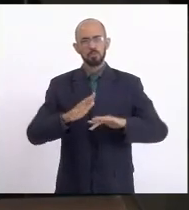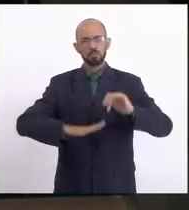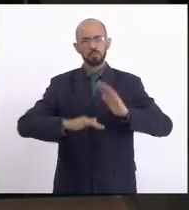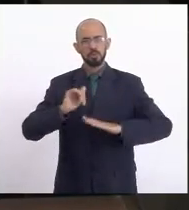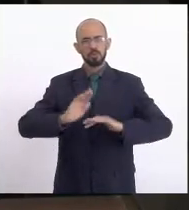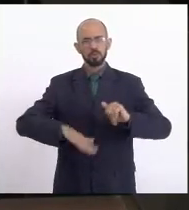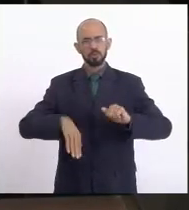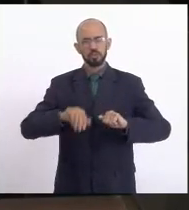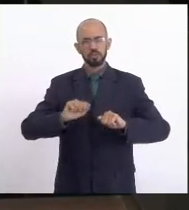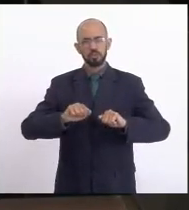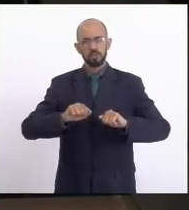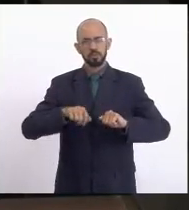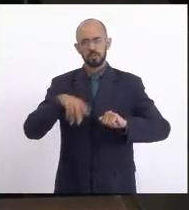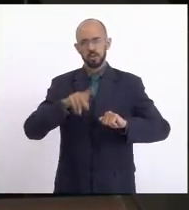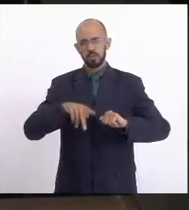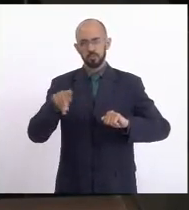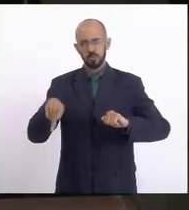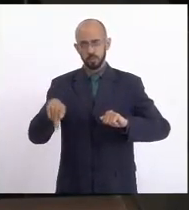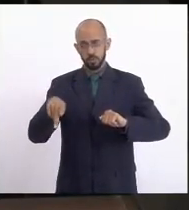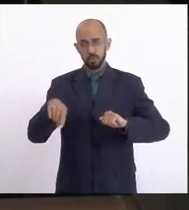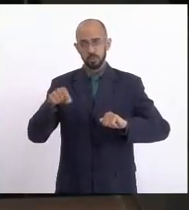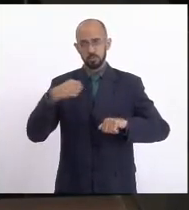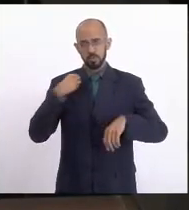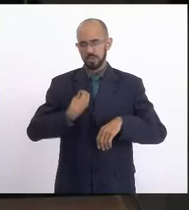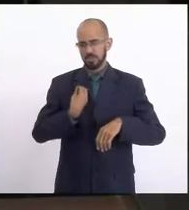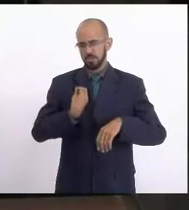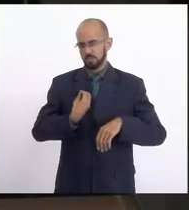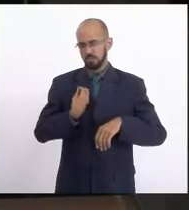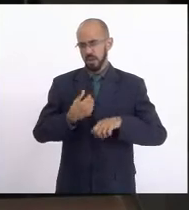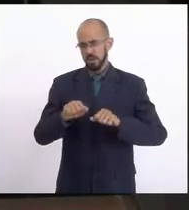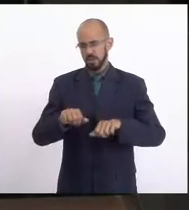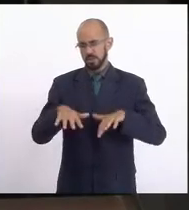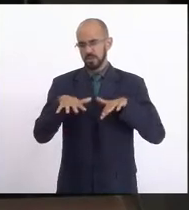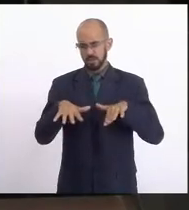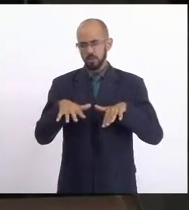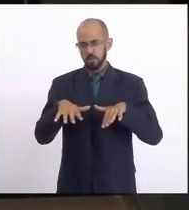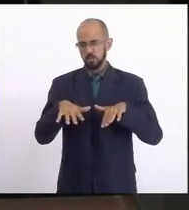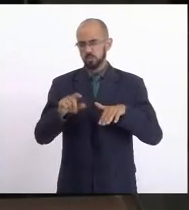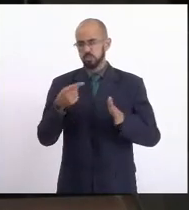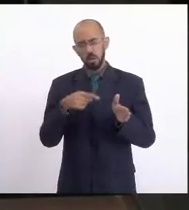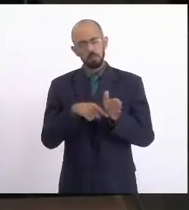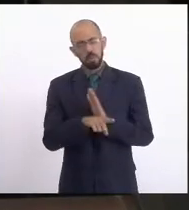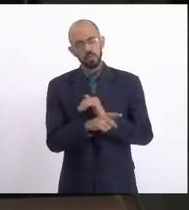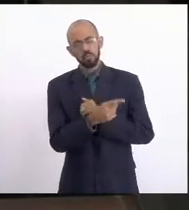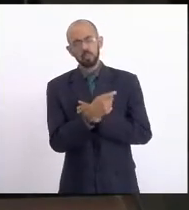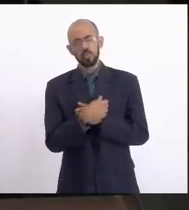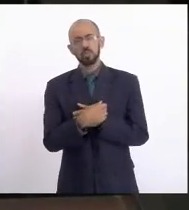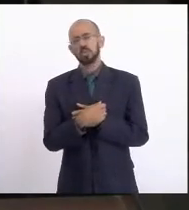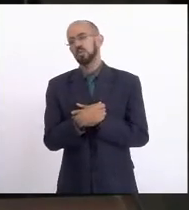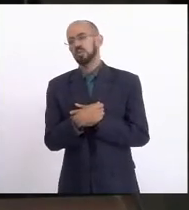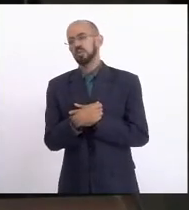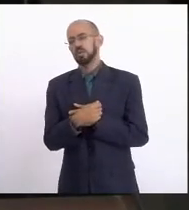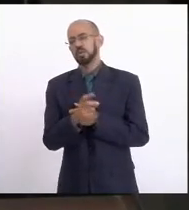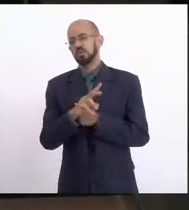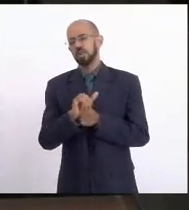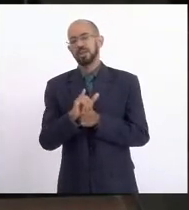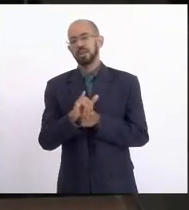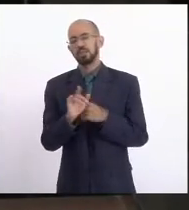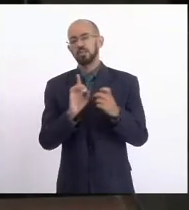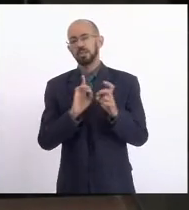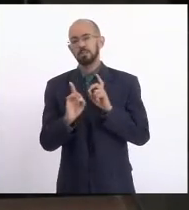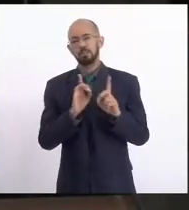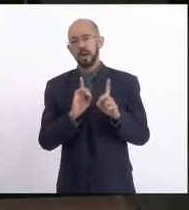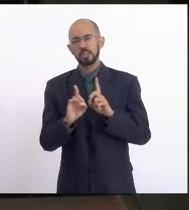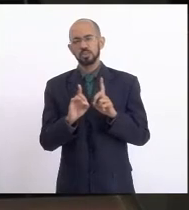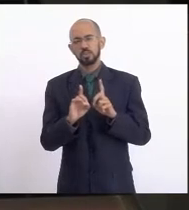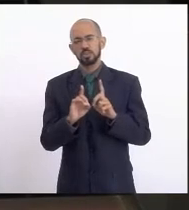rede municipal de São Gonçalo participarem da sessão plenária que colocará em debate e discussão um